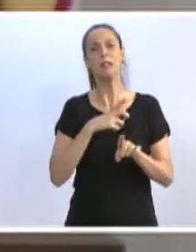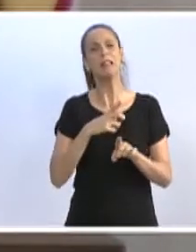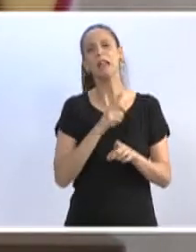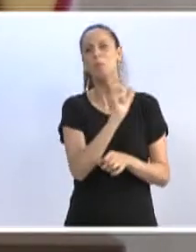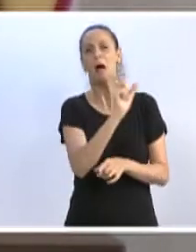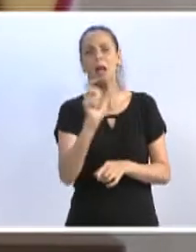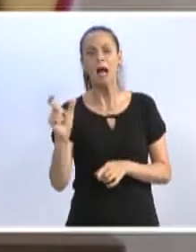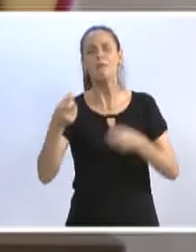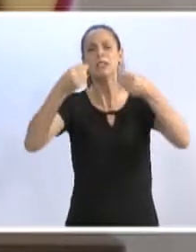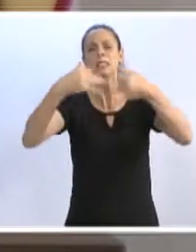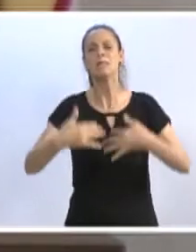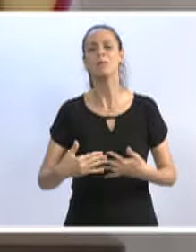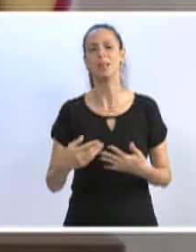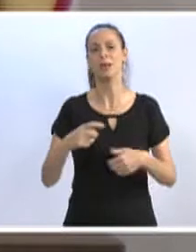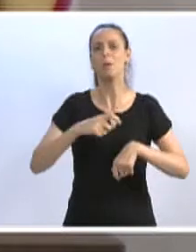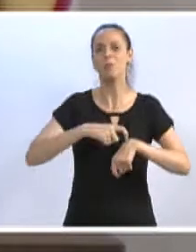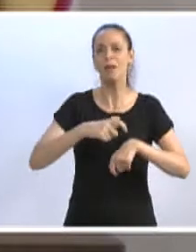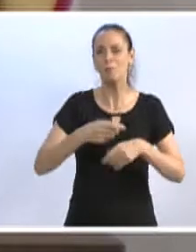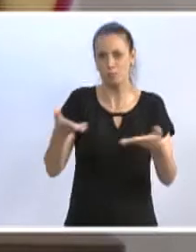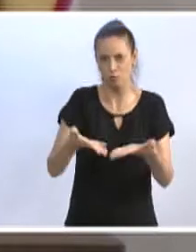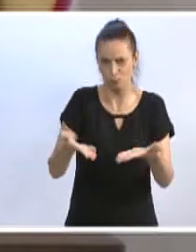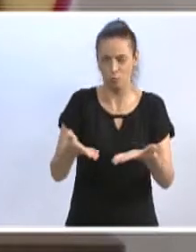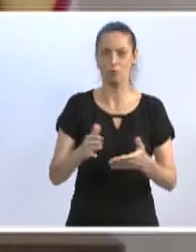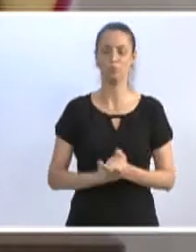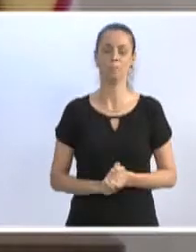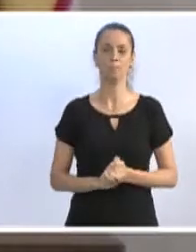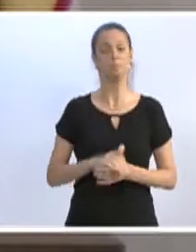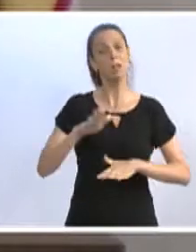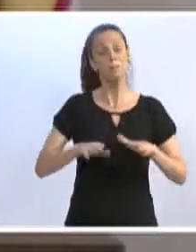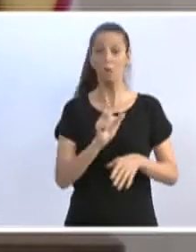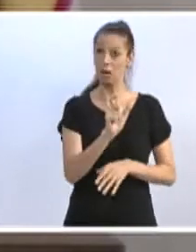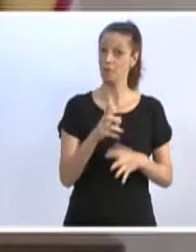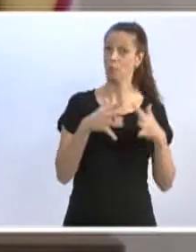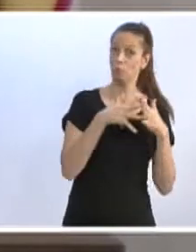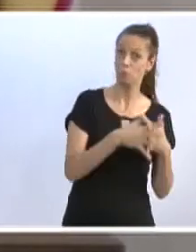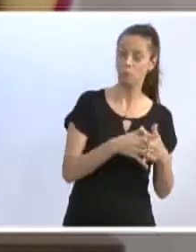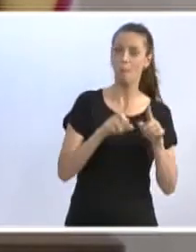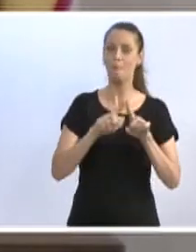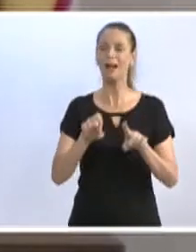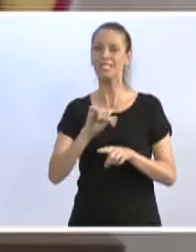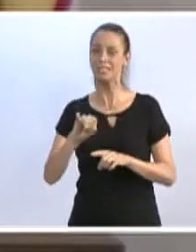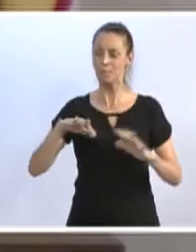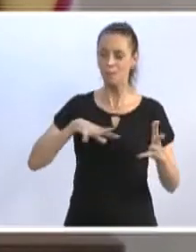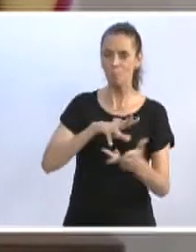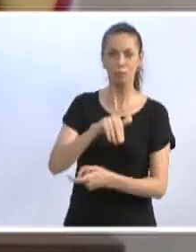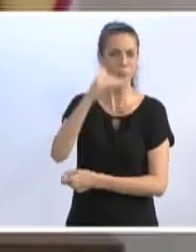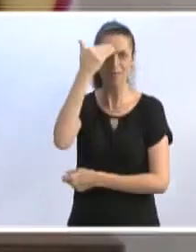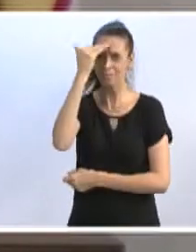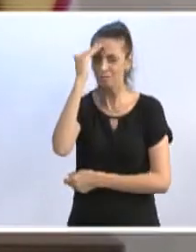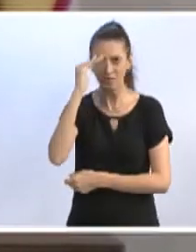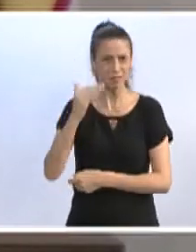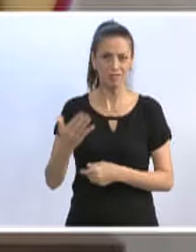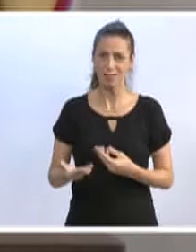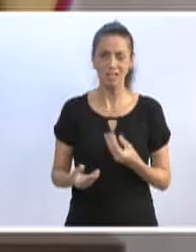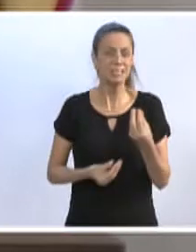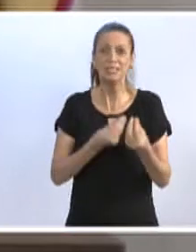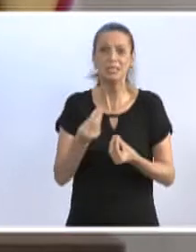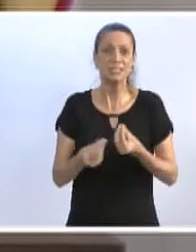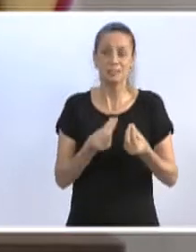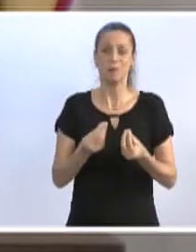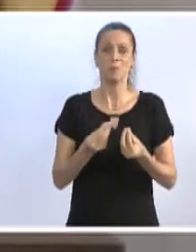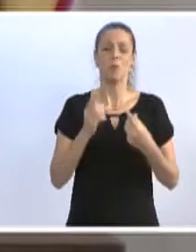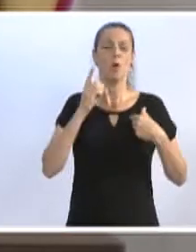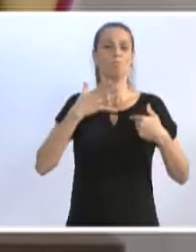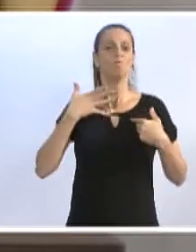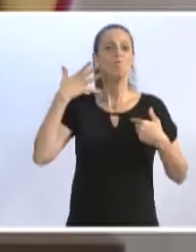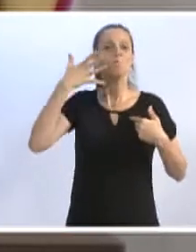são usados. Talvez termos complexos, mas se nós não entendermos o mundo ao nosso redor, nosso